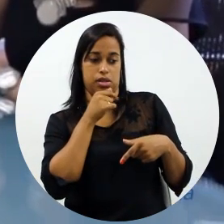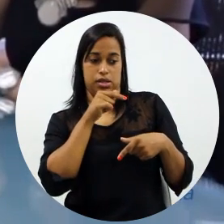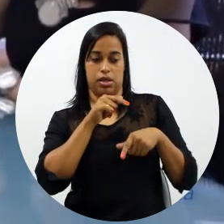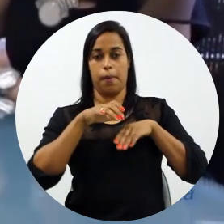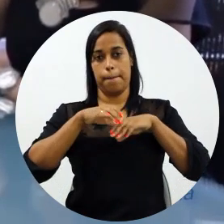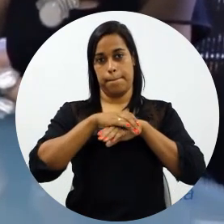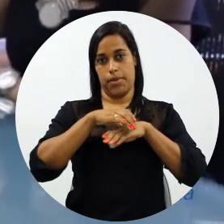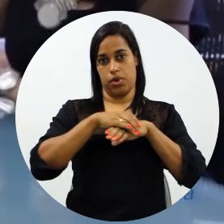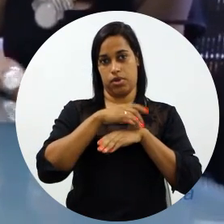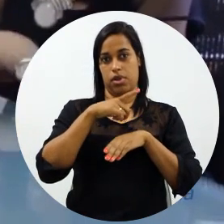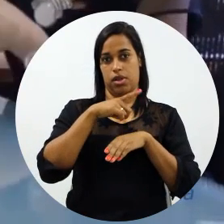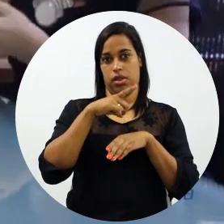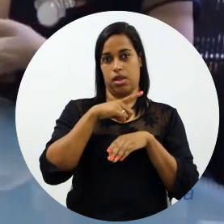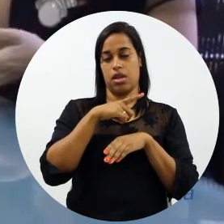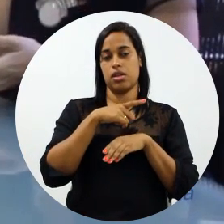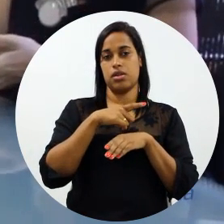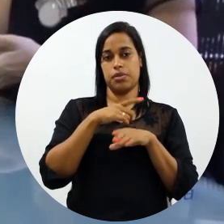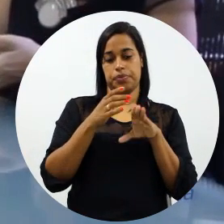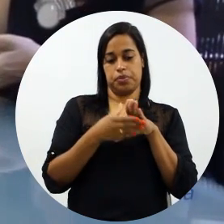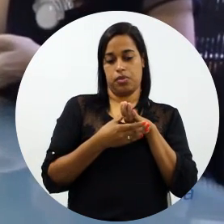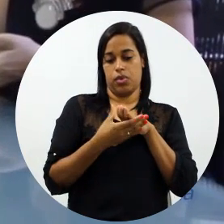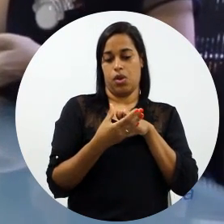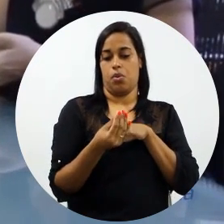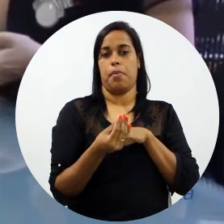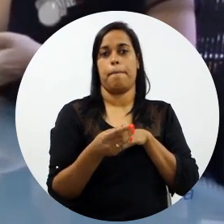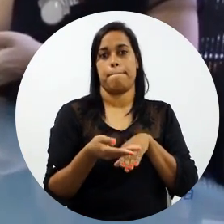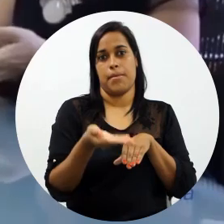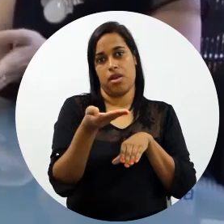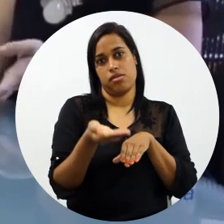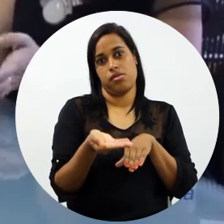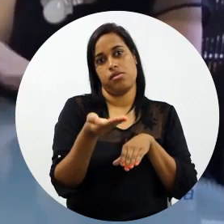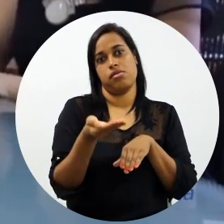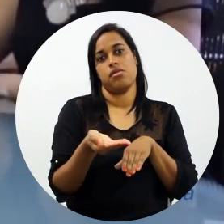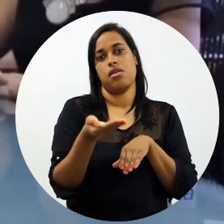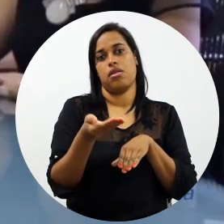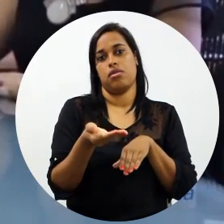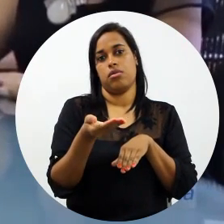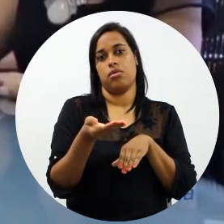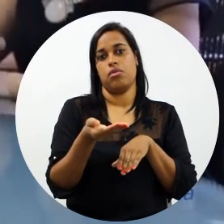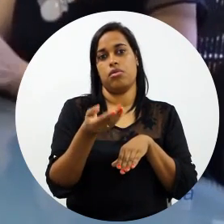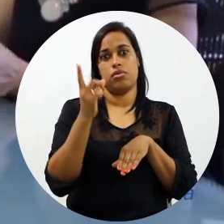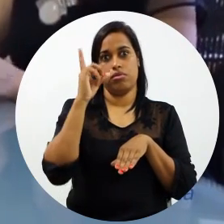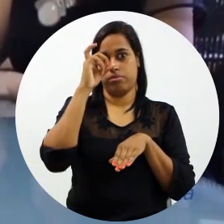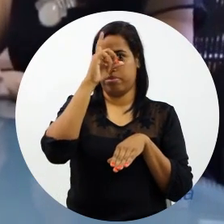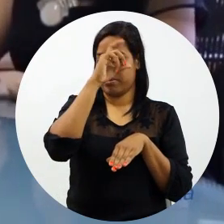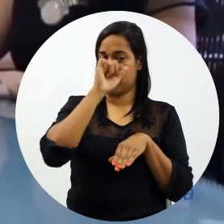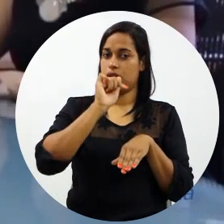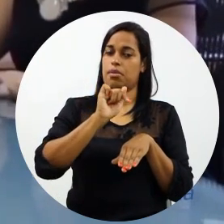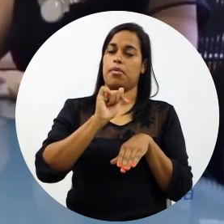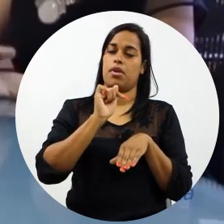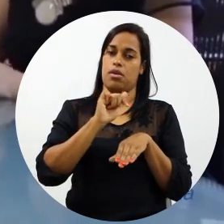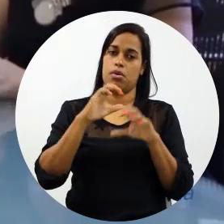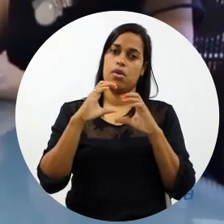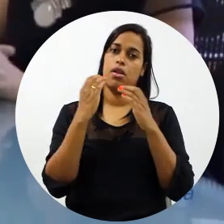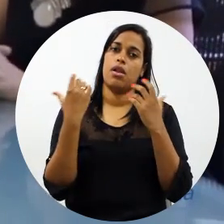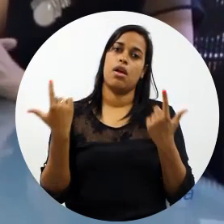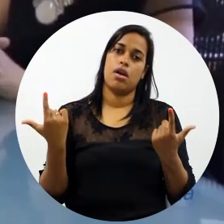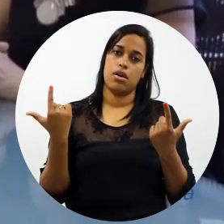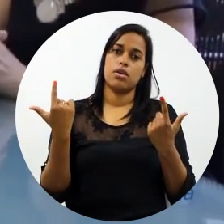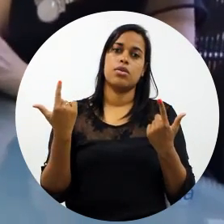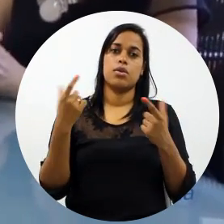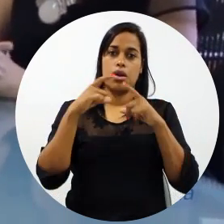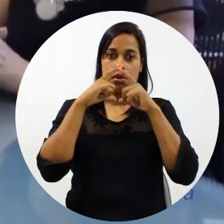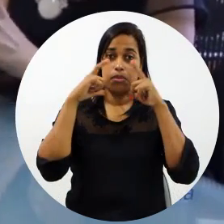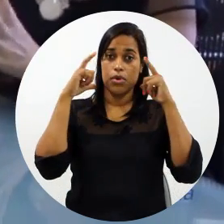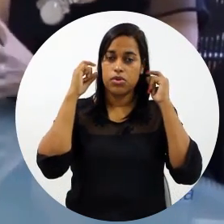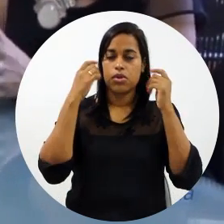que tem um bico mais pesado, né? Sim. Que ele não incomoda no dedão, incomoda. Então assim, a máscara